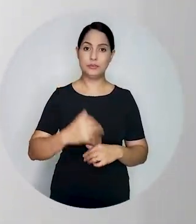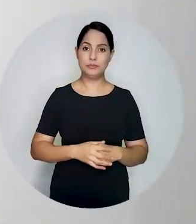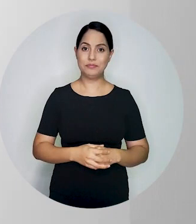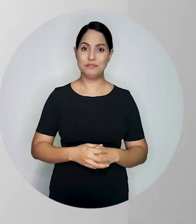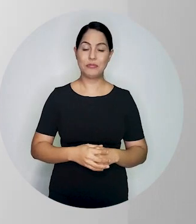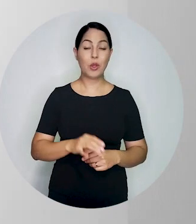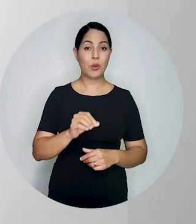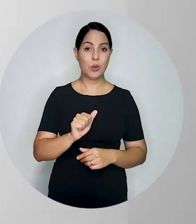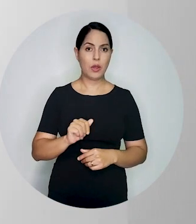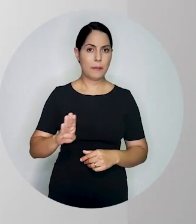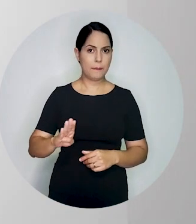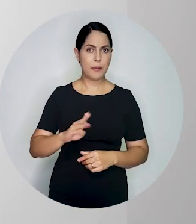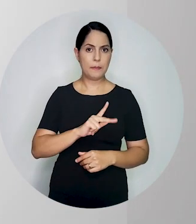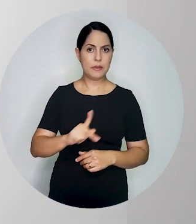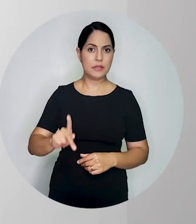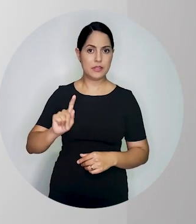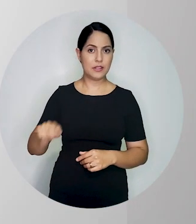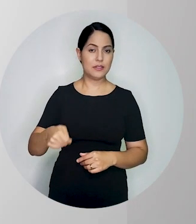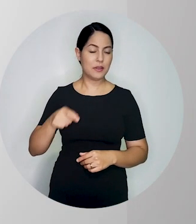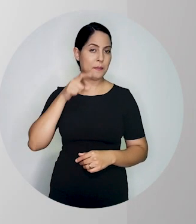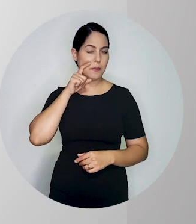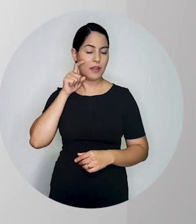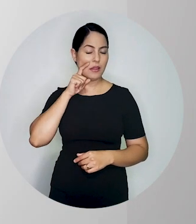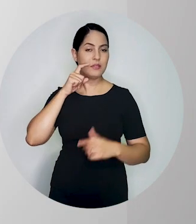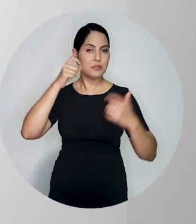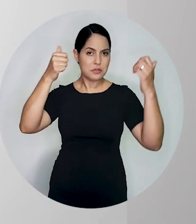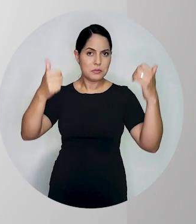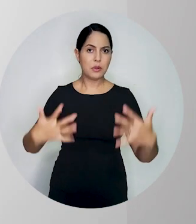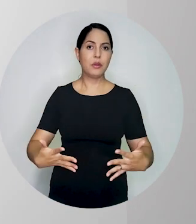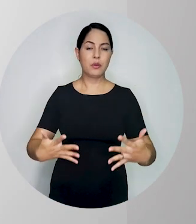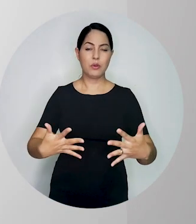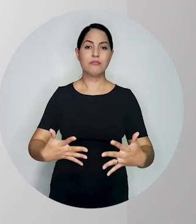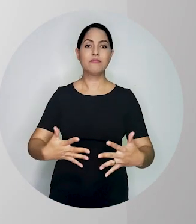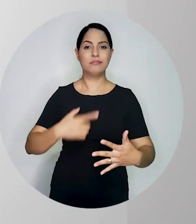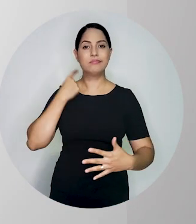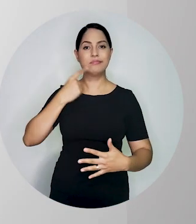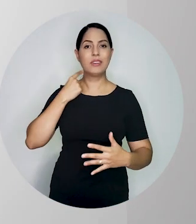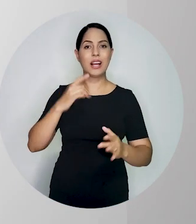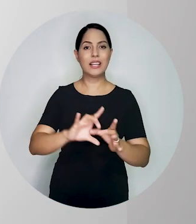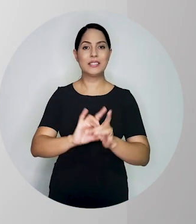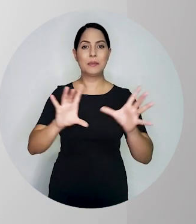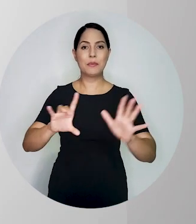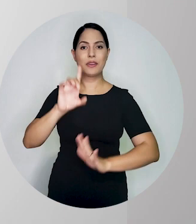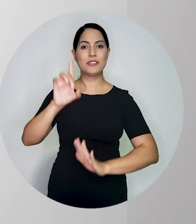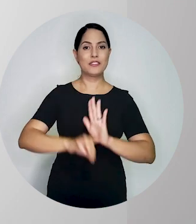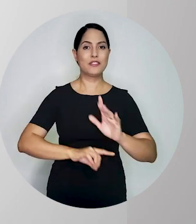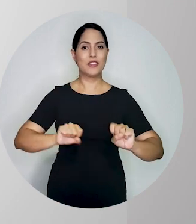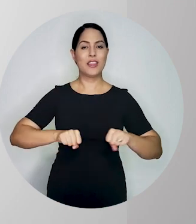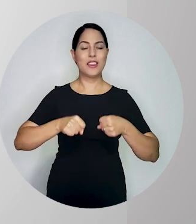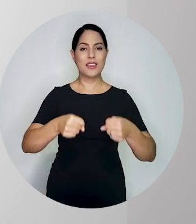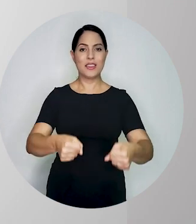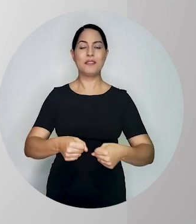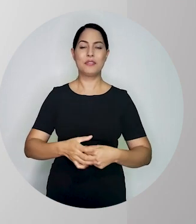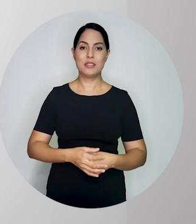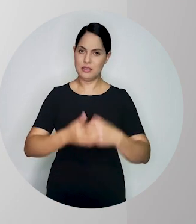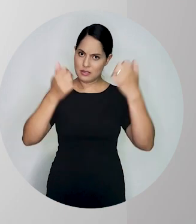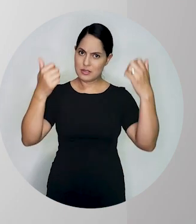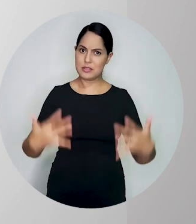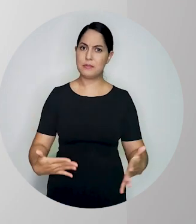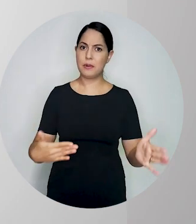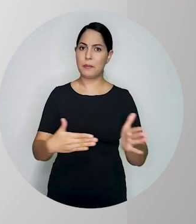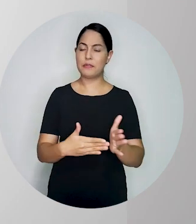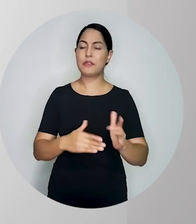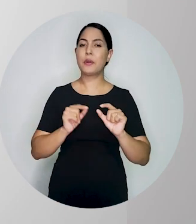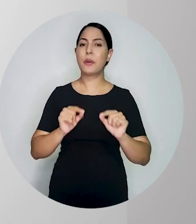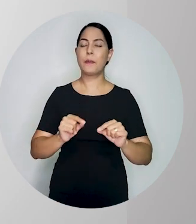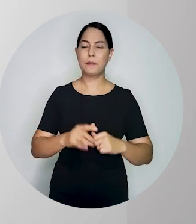o presidente da OAB também ressalta a atuação da advocacia na defesa do Estado Democrático de Direito. E, por fim, destaca: atuamos